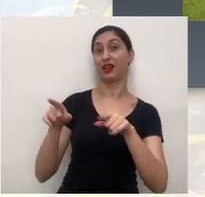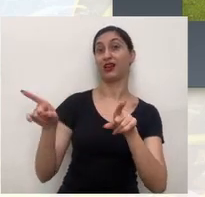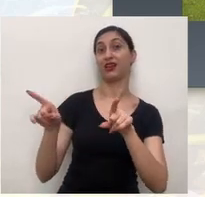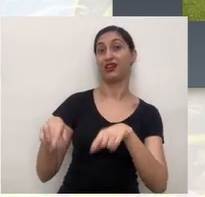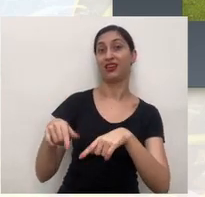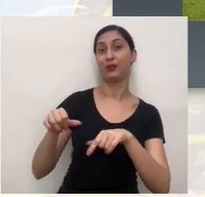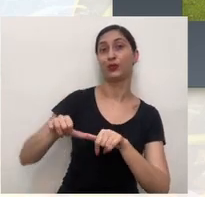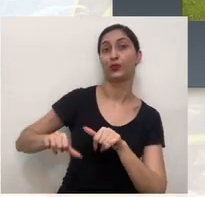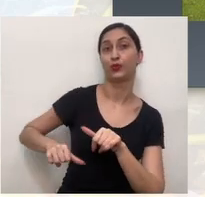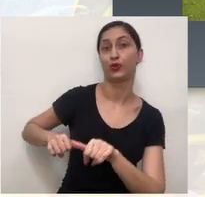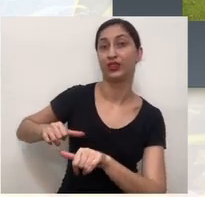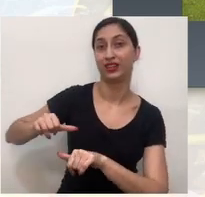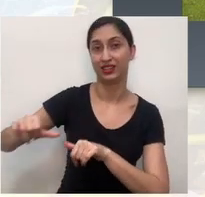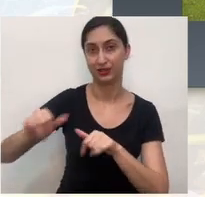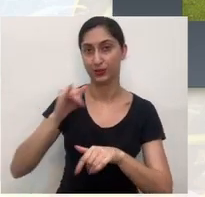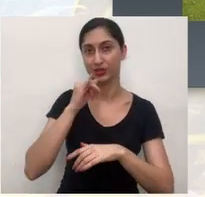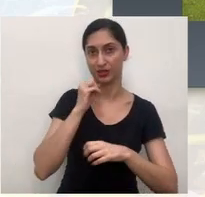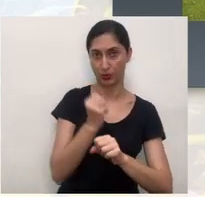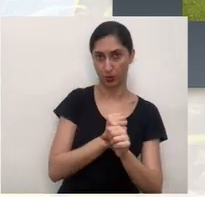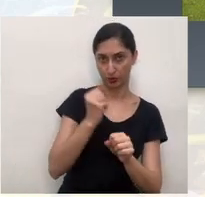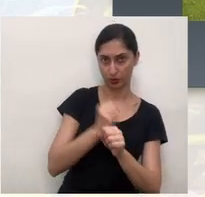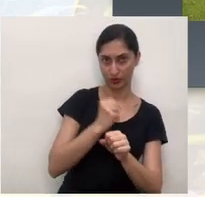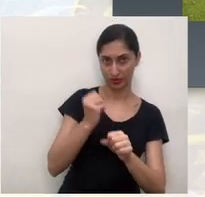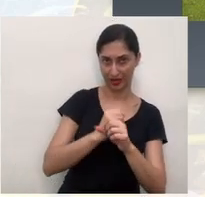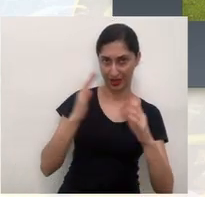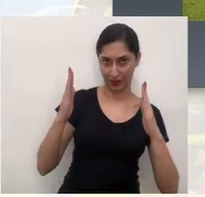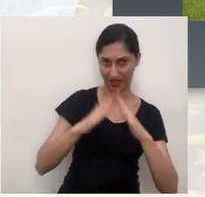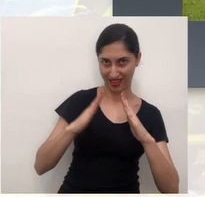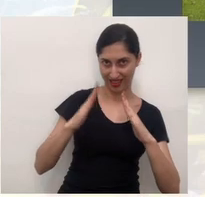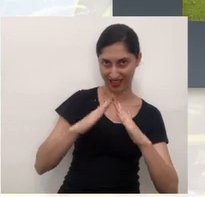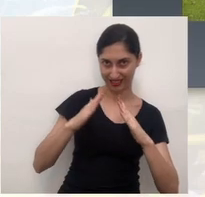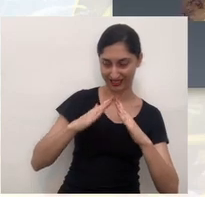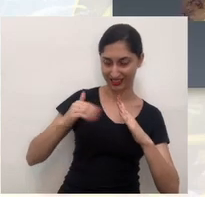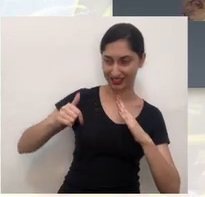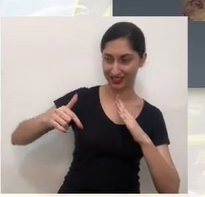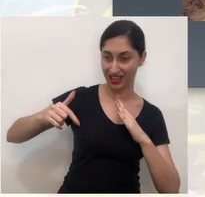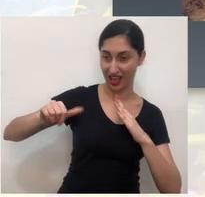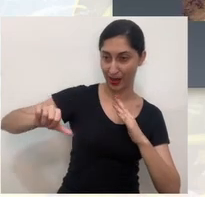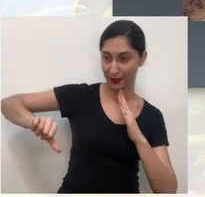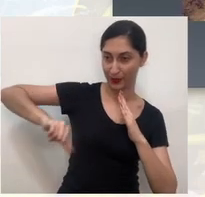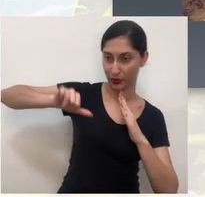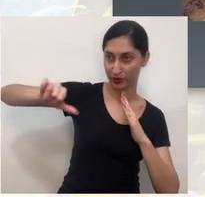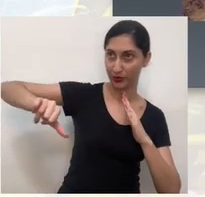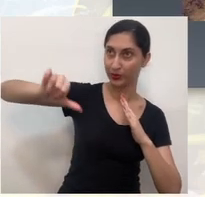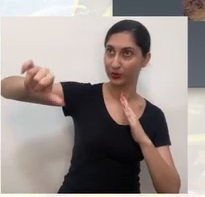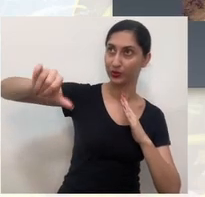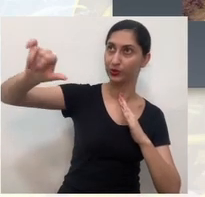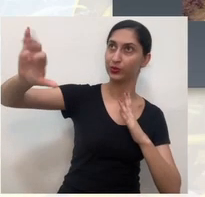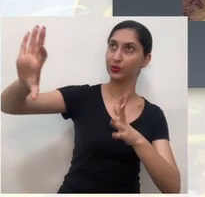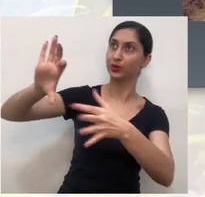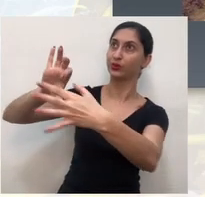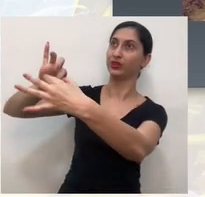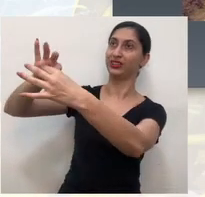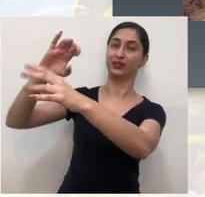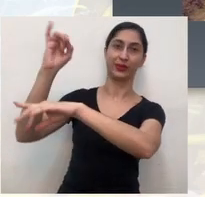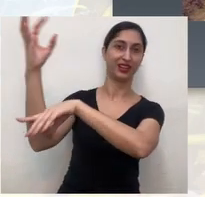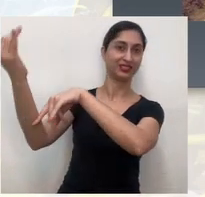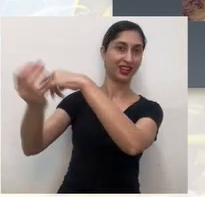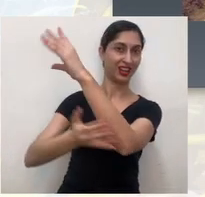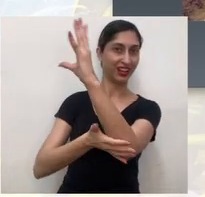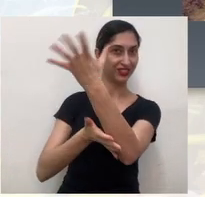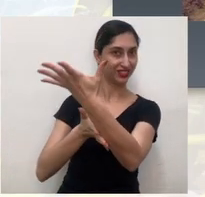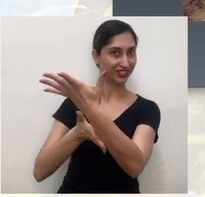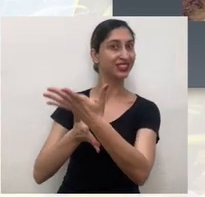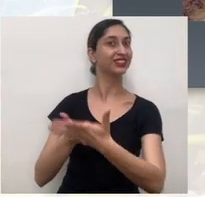de transição entre a obra construída, a casa em si, e a paisagem onde ela está inserida. Né? Aqui é